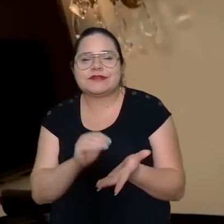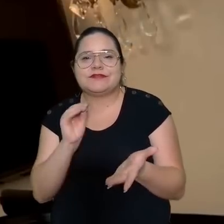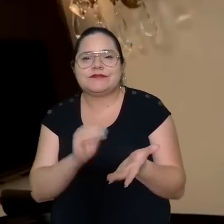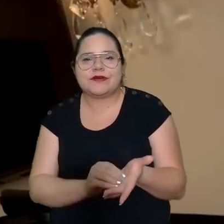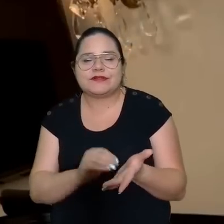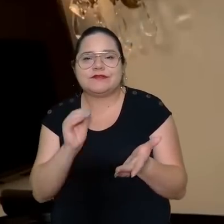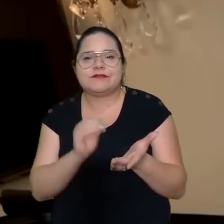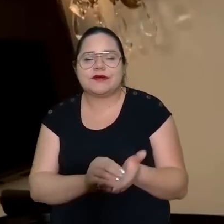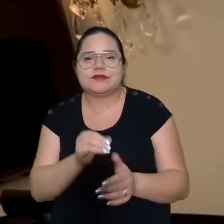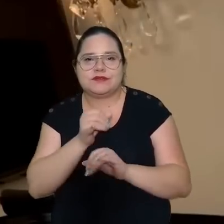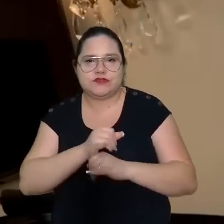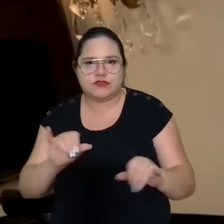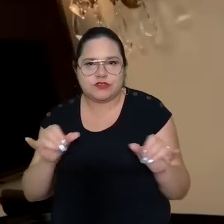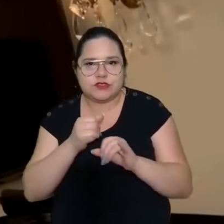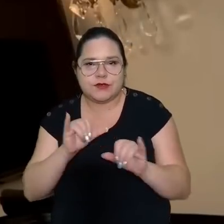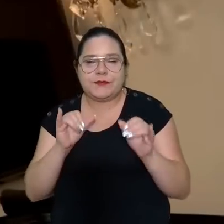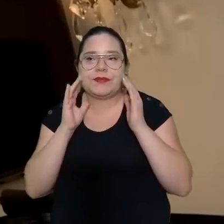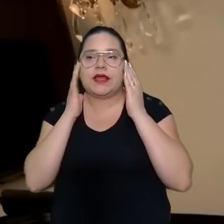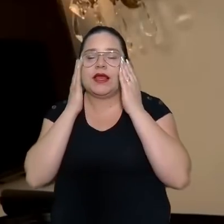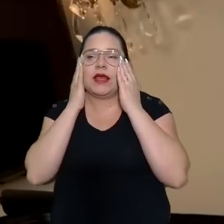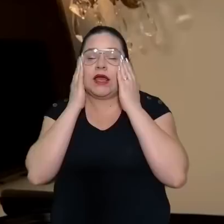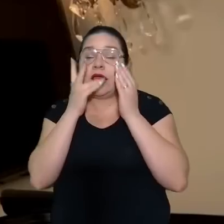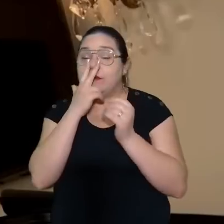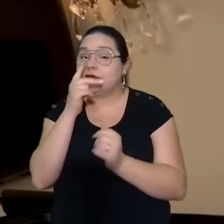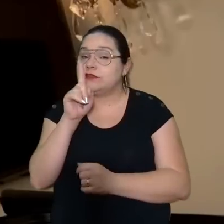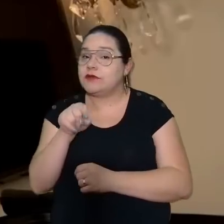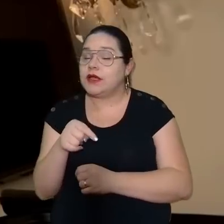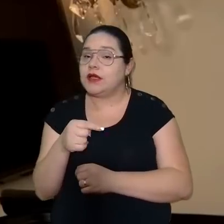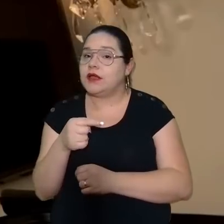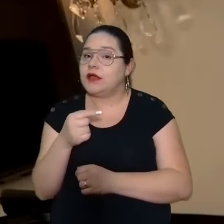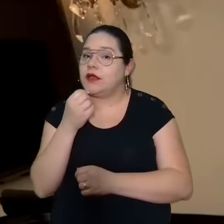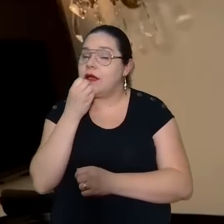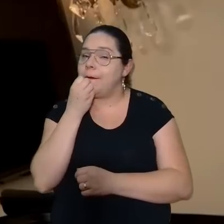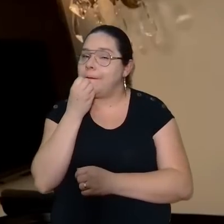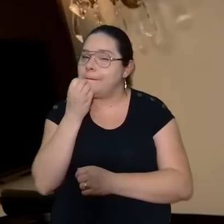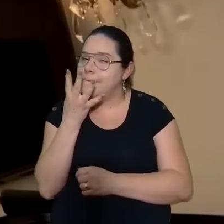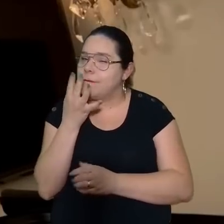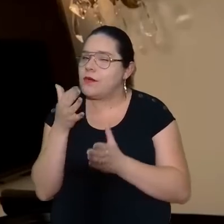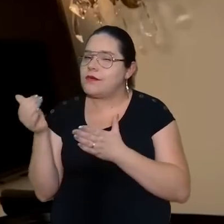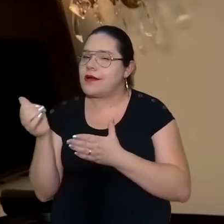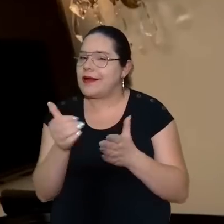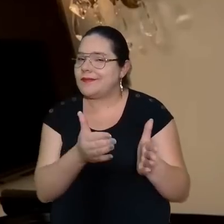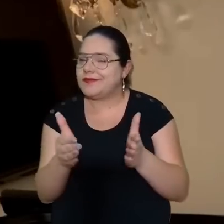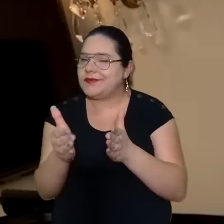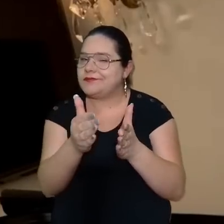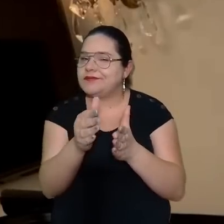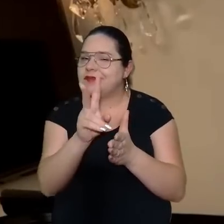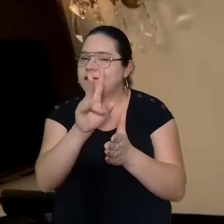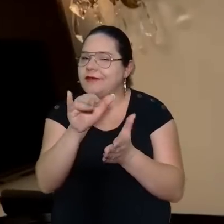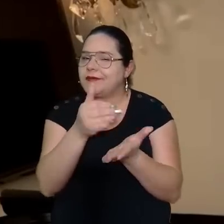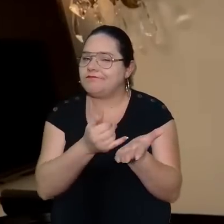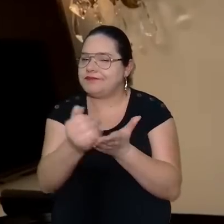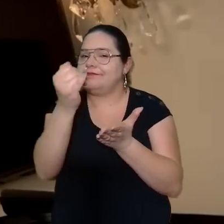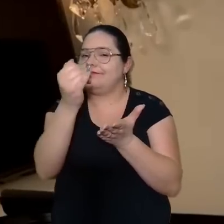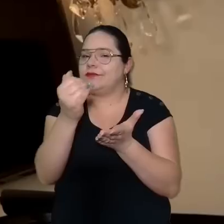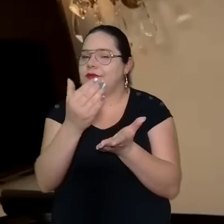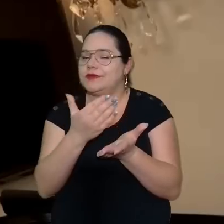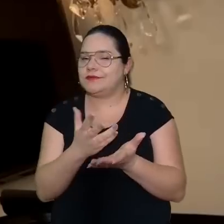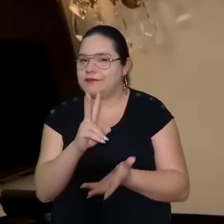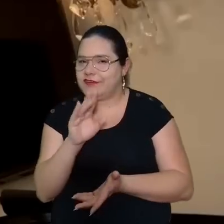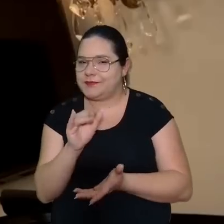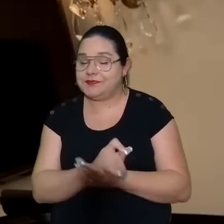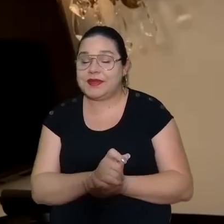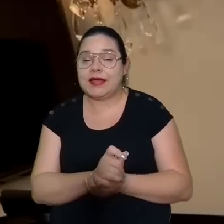energético, eu acho que é um bom trigger para esse início. E o segundo é